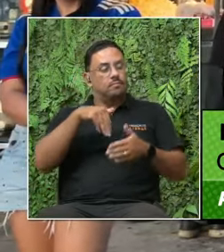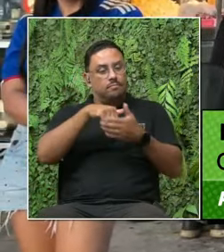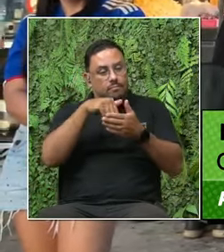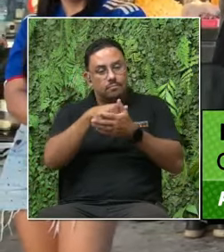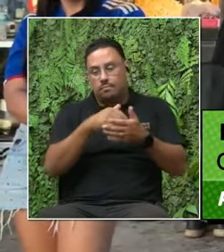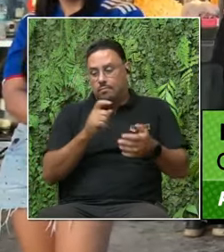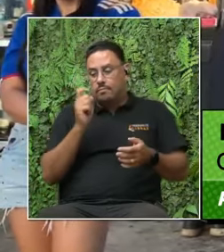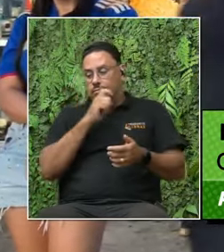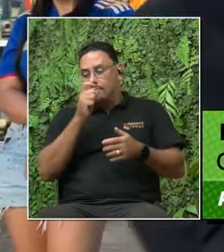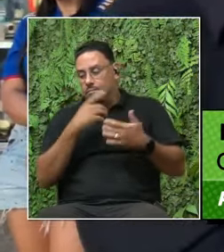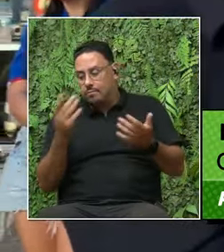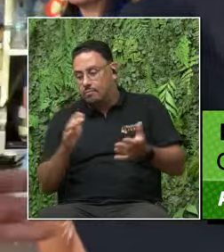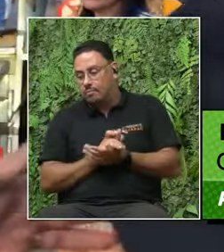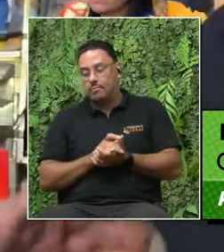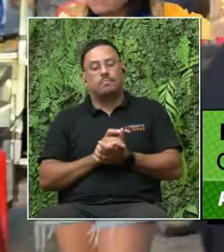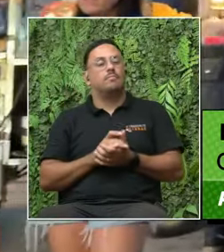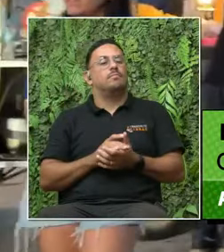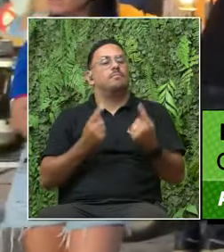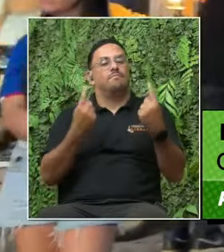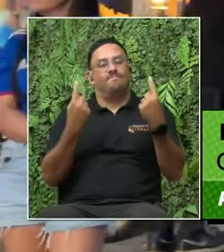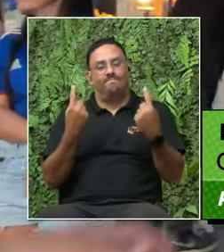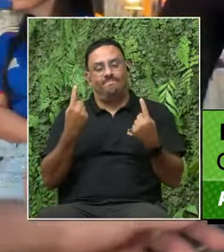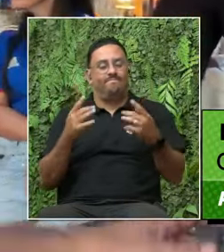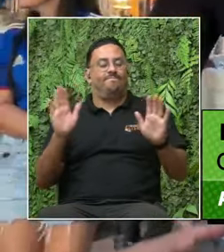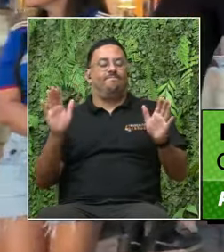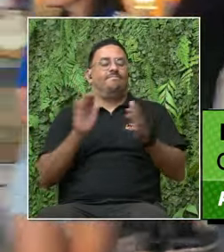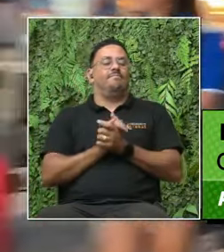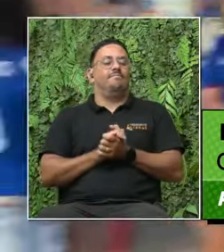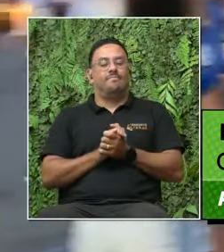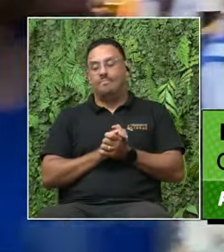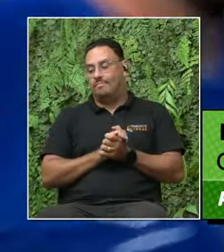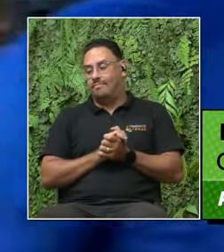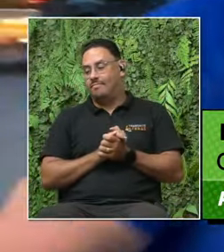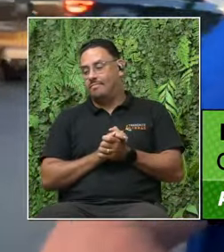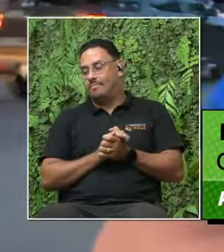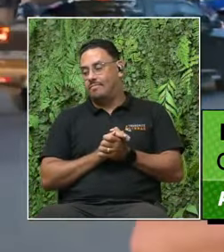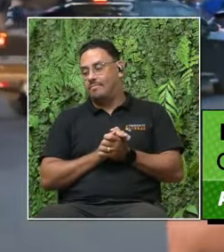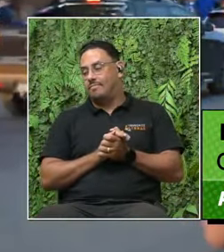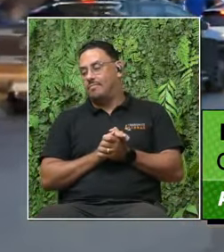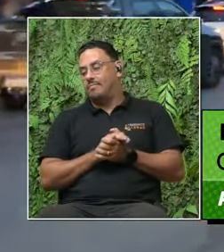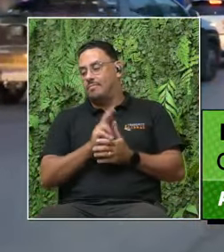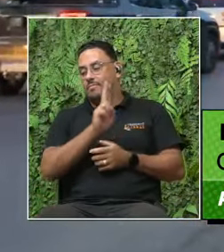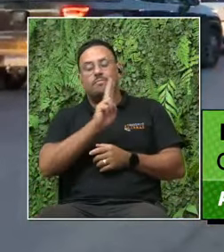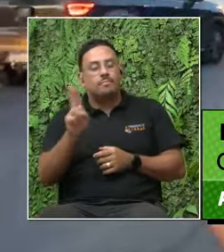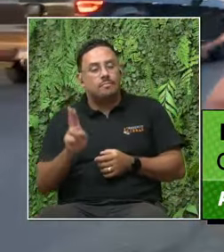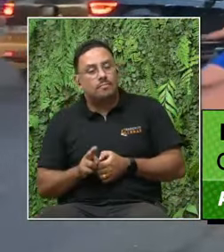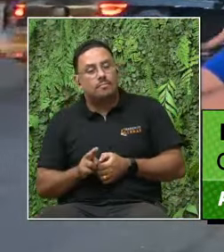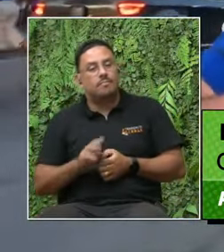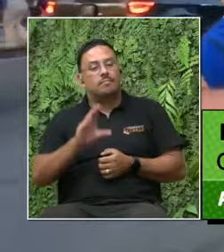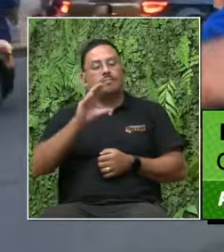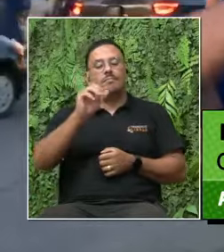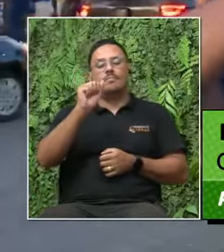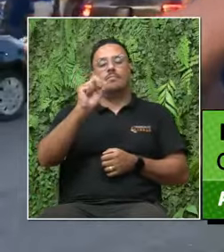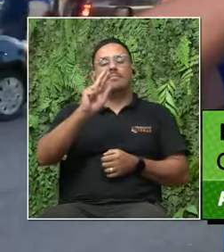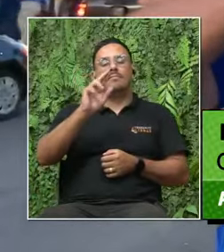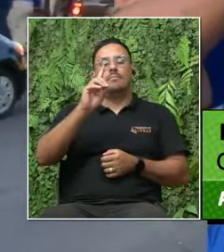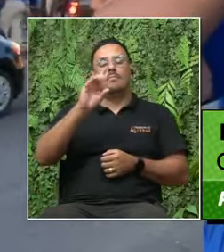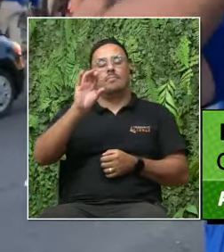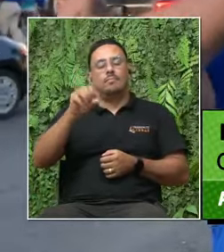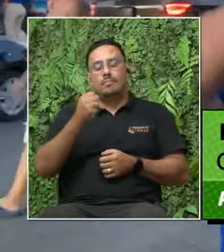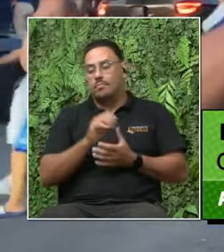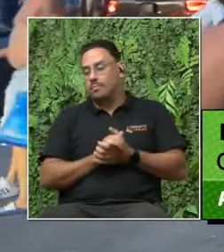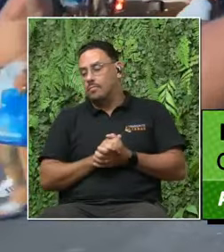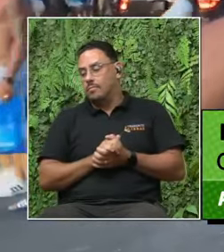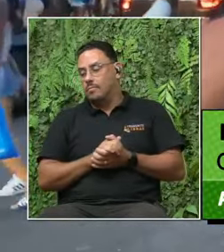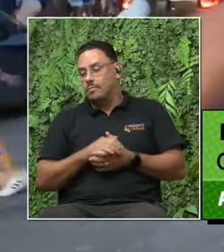né Não não precisa do empate pô também Chega aí meu amigo como é que é seu nome meu nome é Carlos Solte a tua